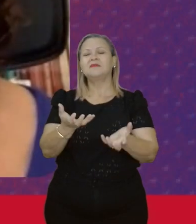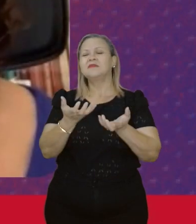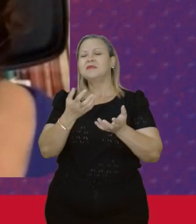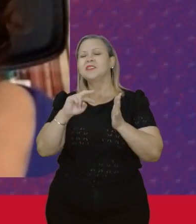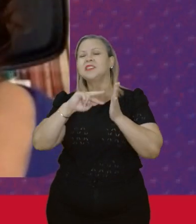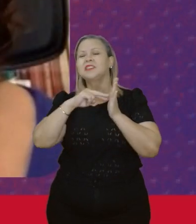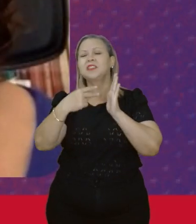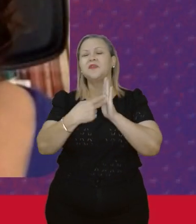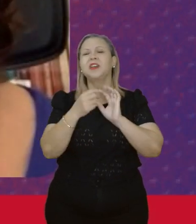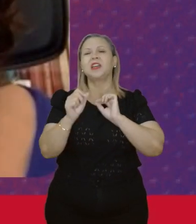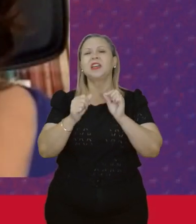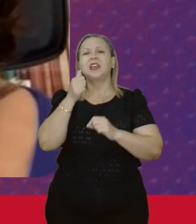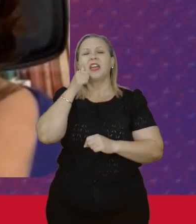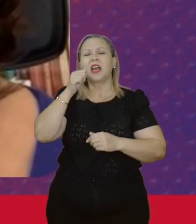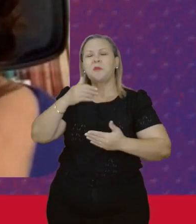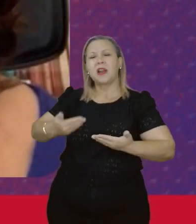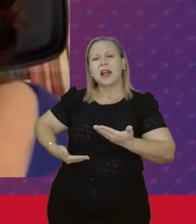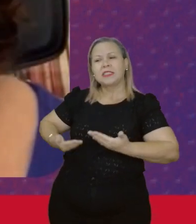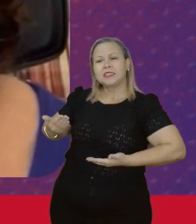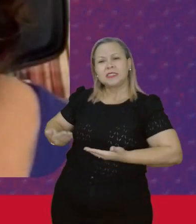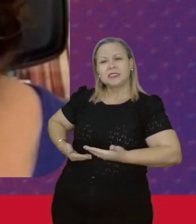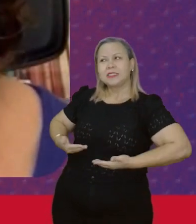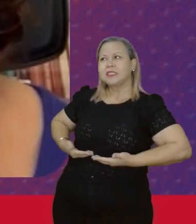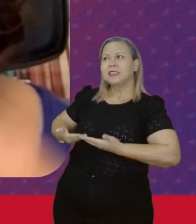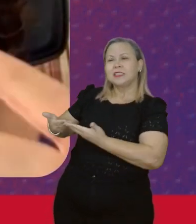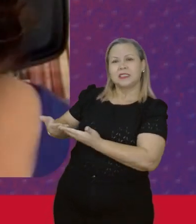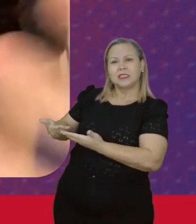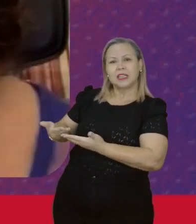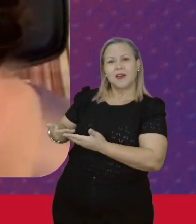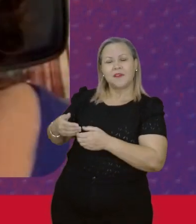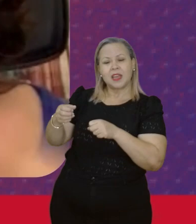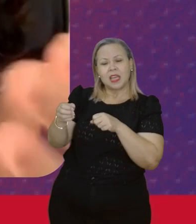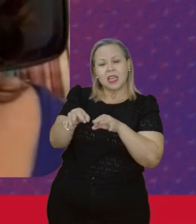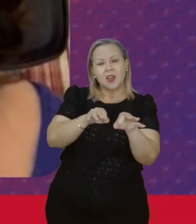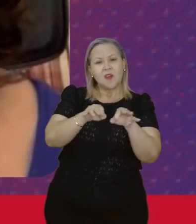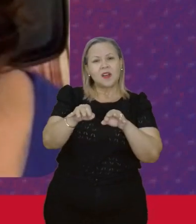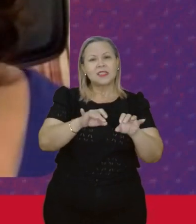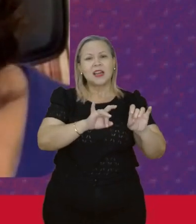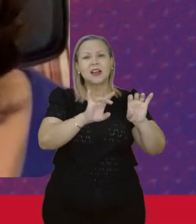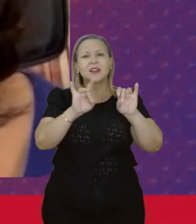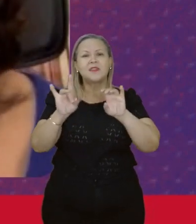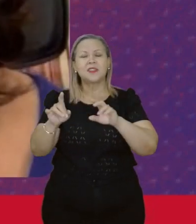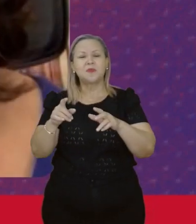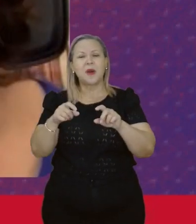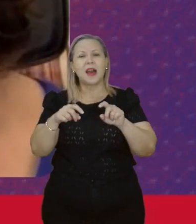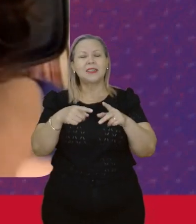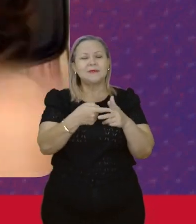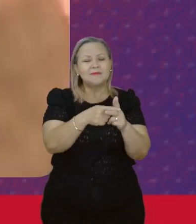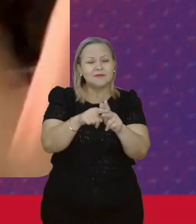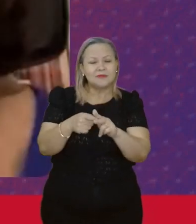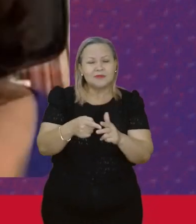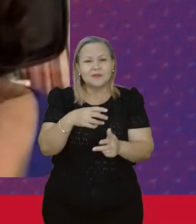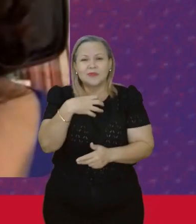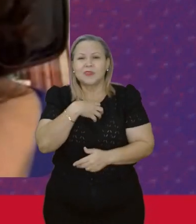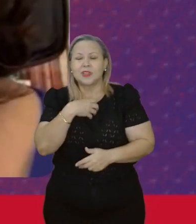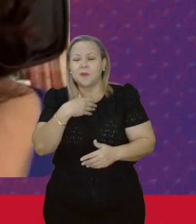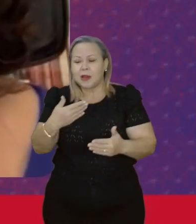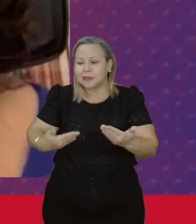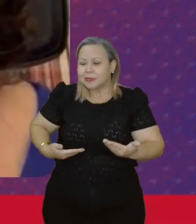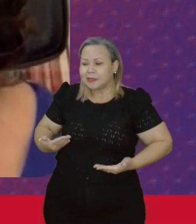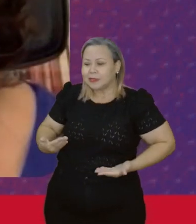que a mulher tem que se submeter e construir cada vez mais mecanismos para se